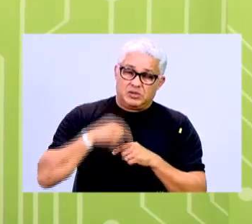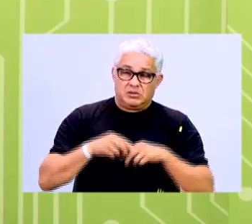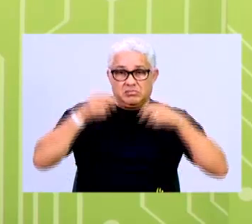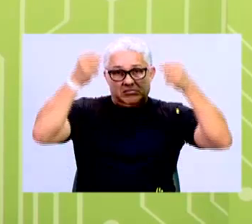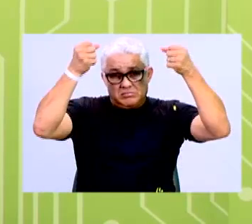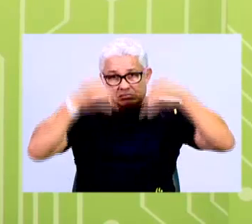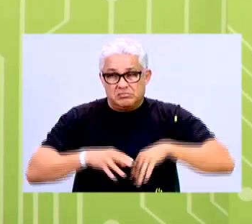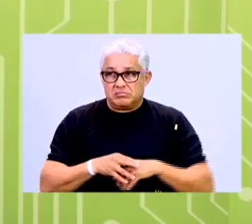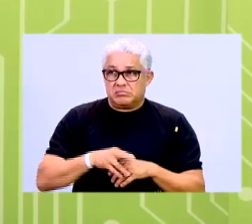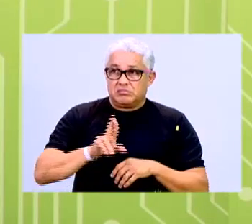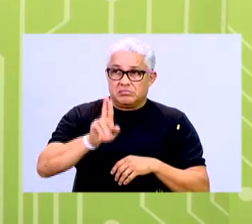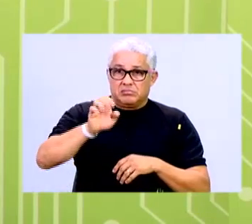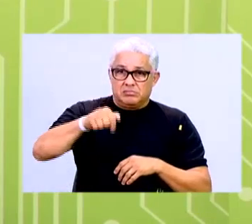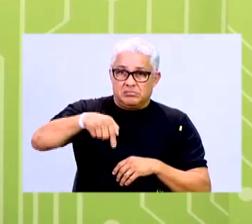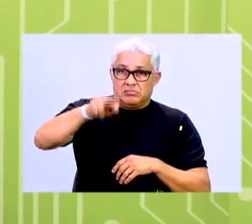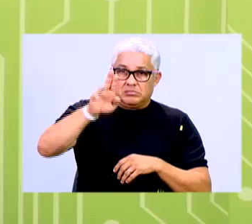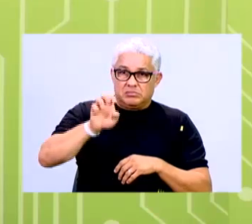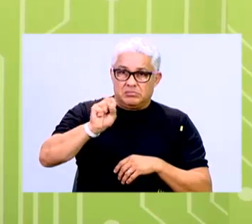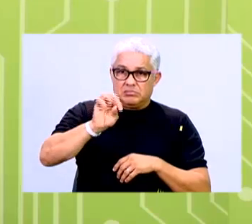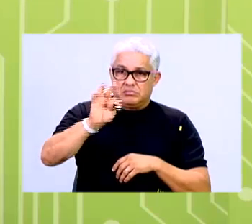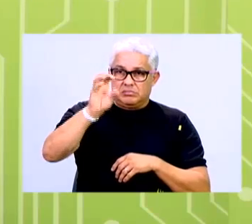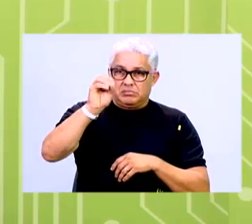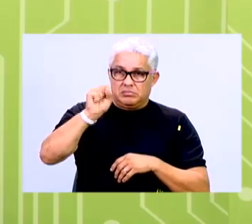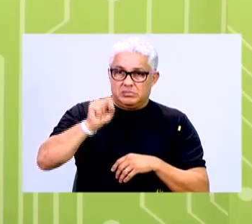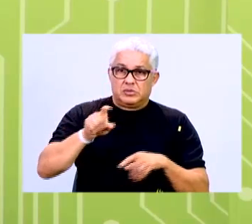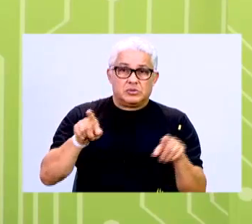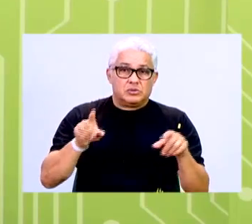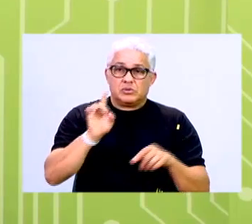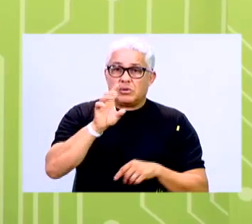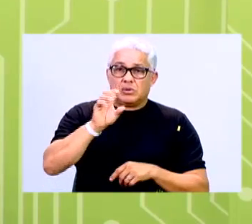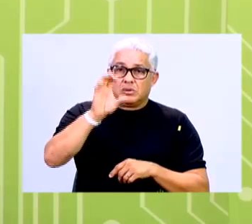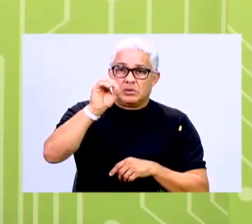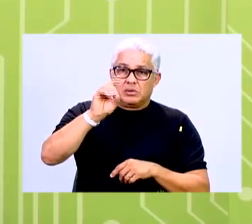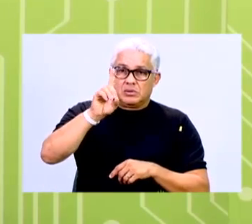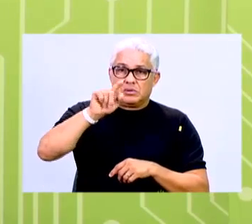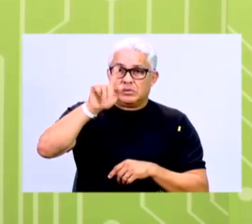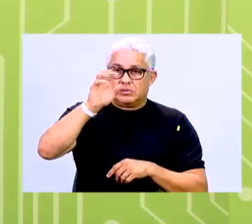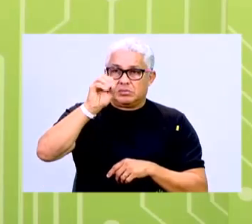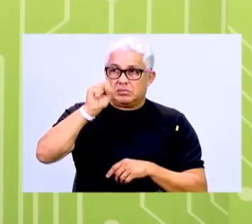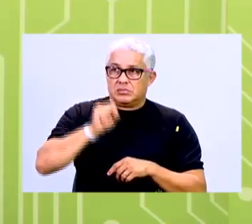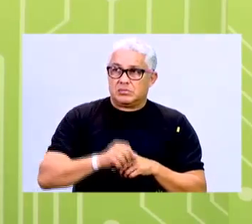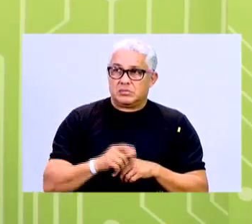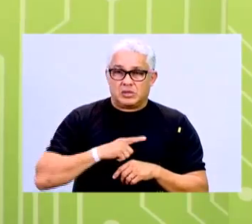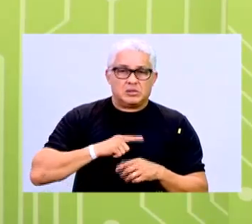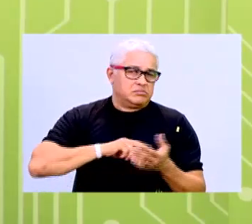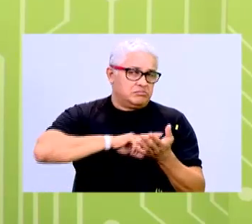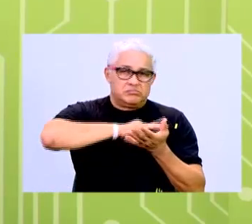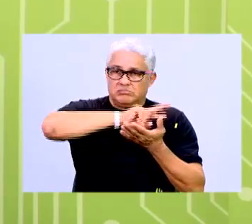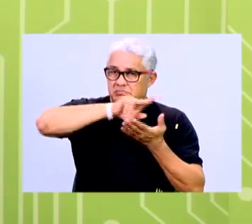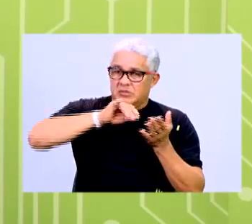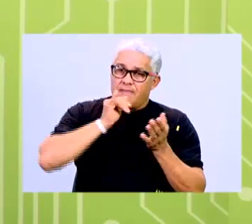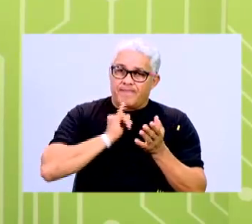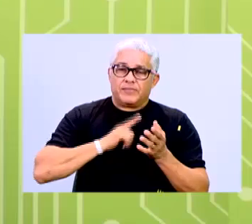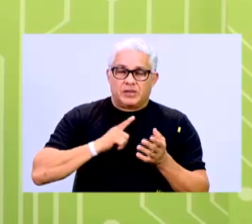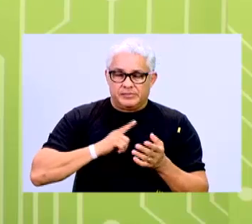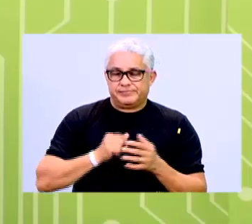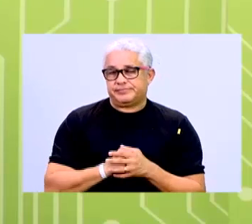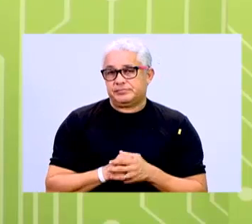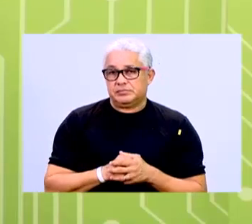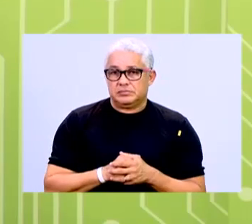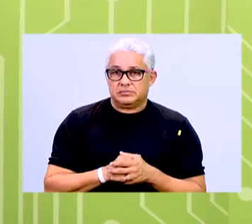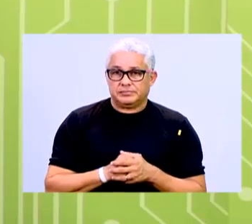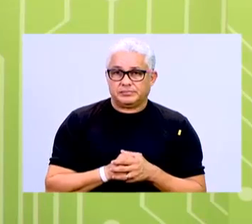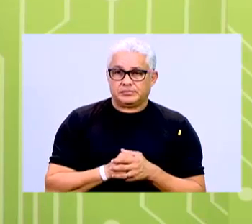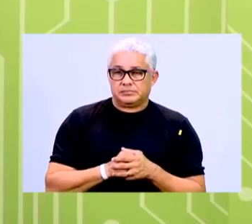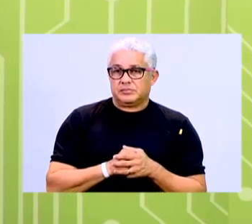os requisitos não são só de código propriamente dito. Existem outras questões. Então, por exemplo, eu posso ter um requisito